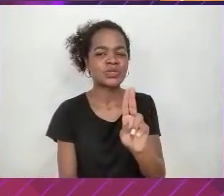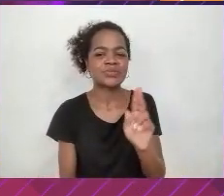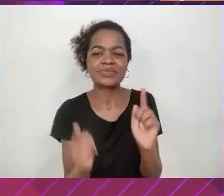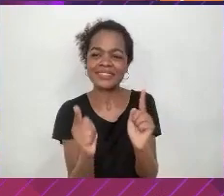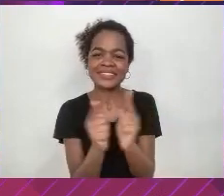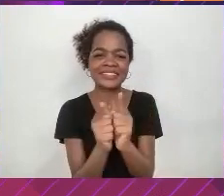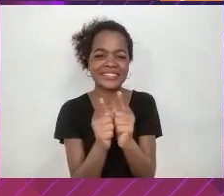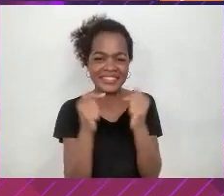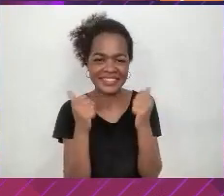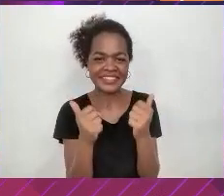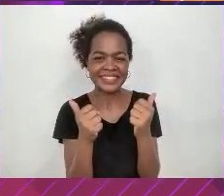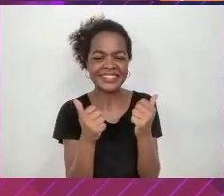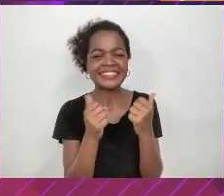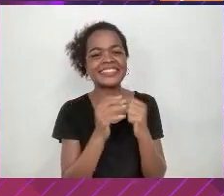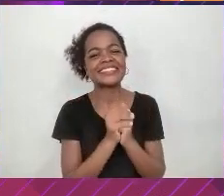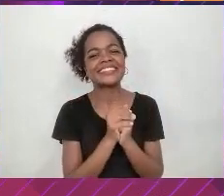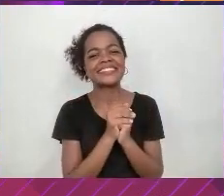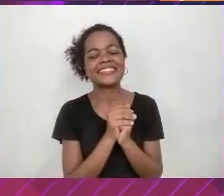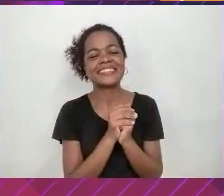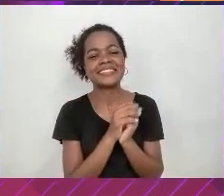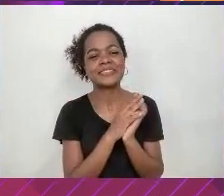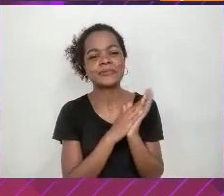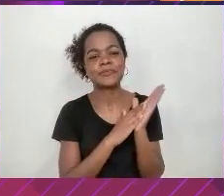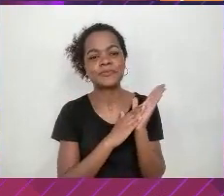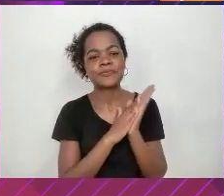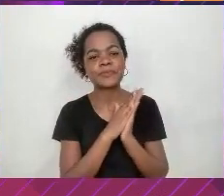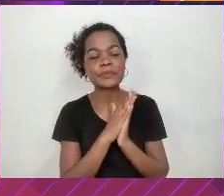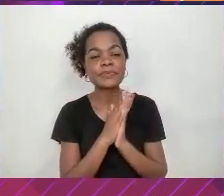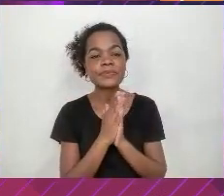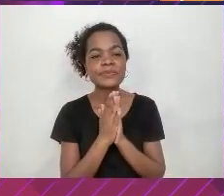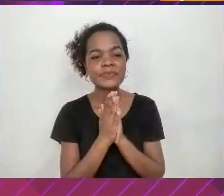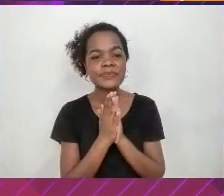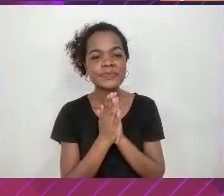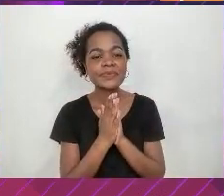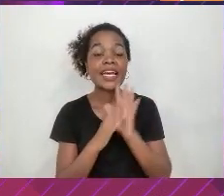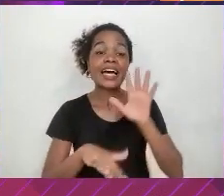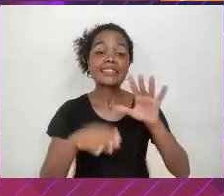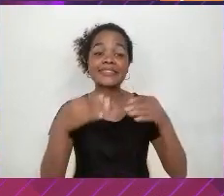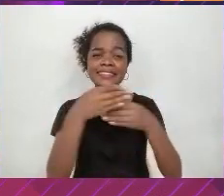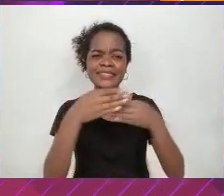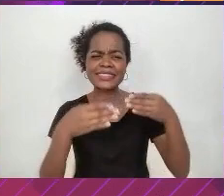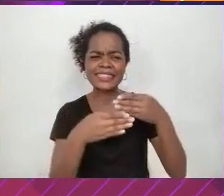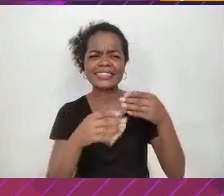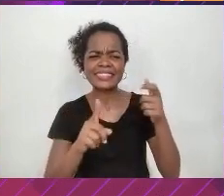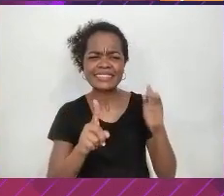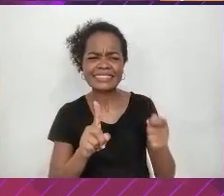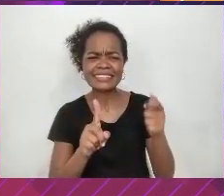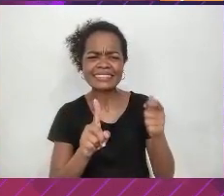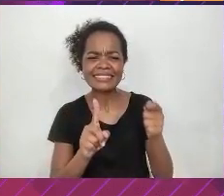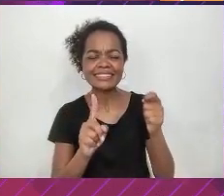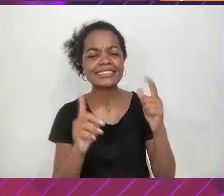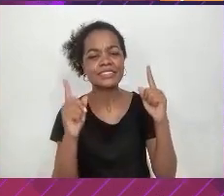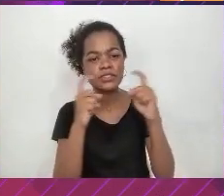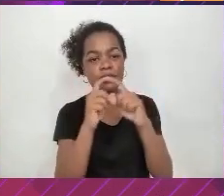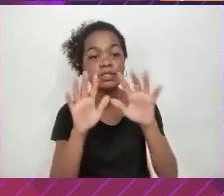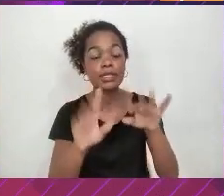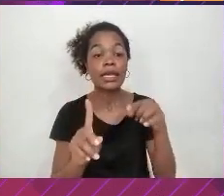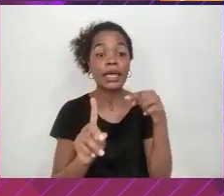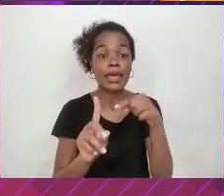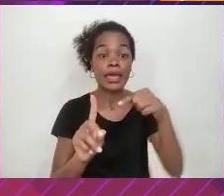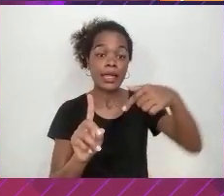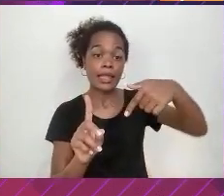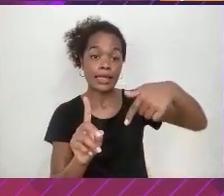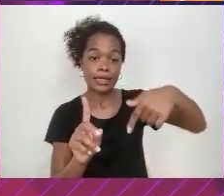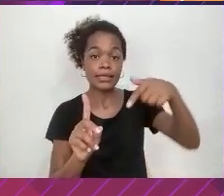coisa. Eu apanho um pouquinho desses slides, mas vamos lá. Então, eu sou QA na